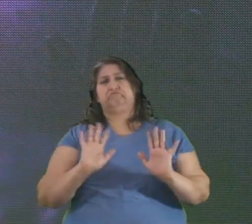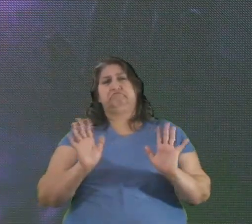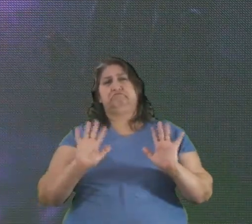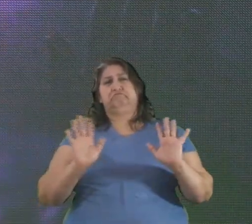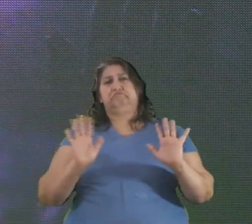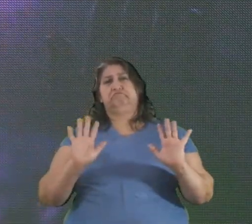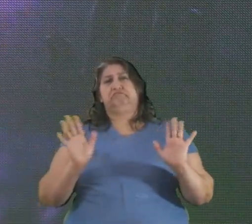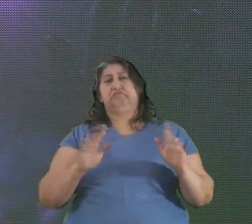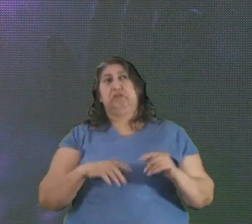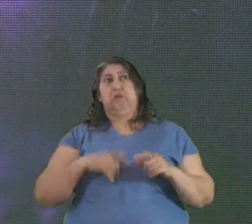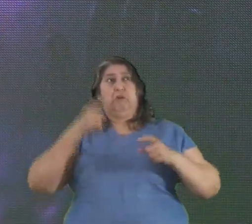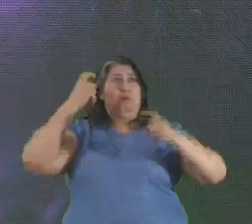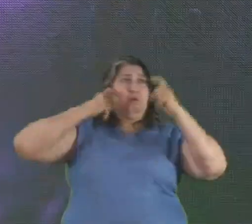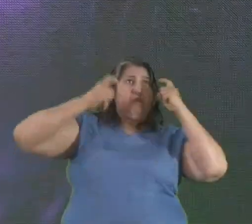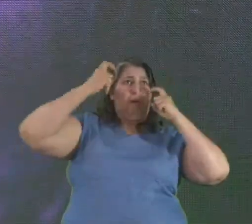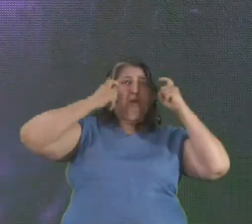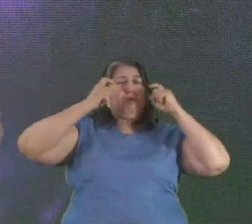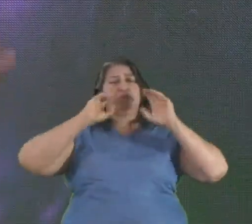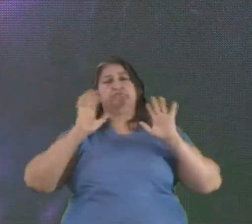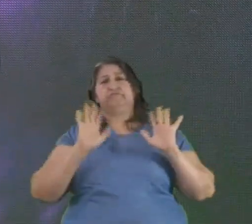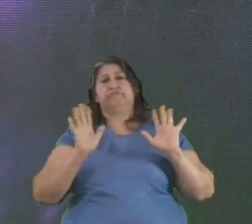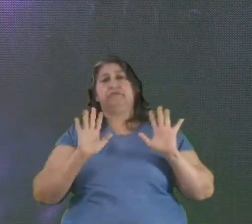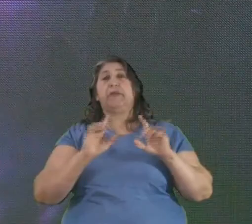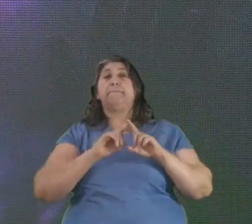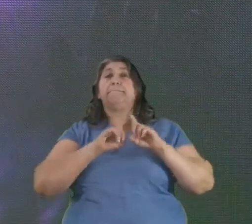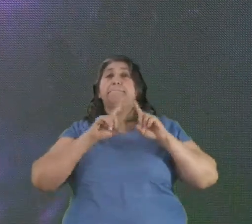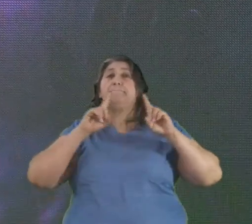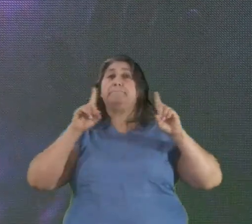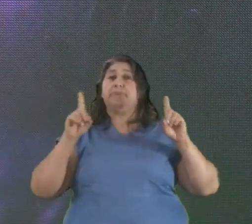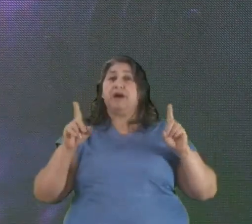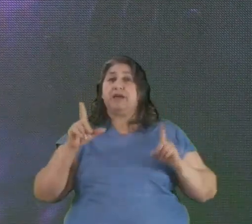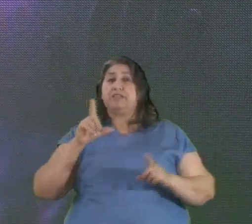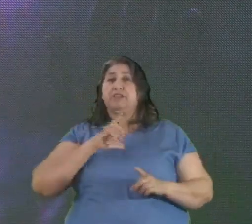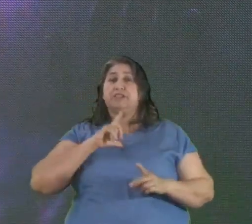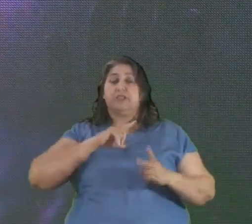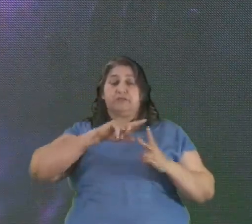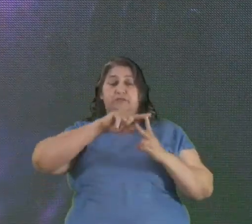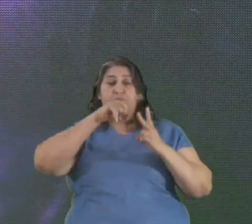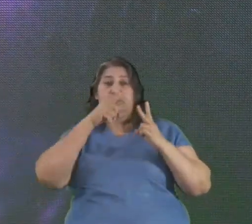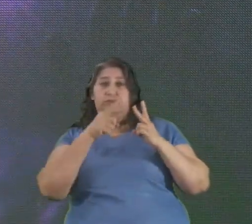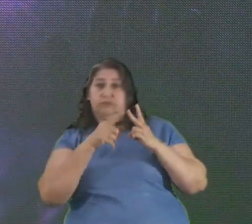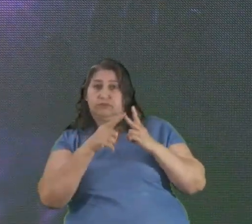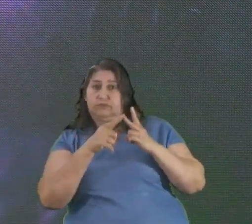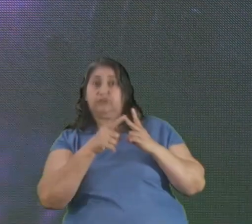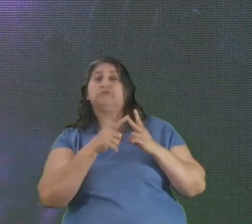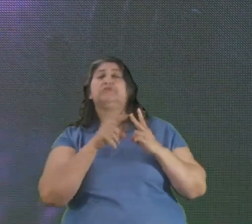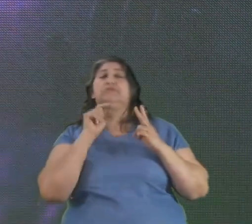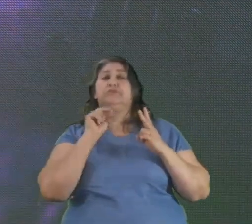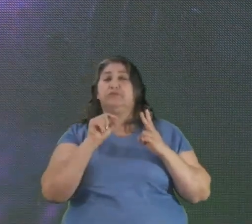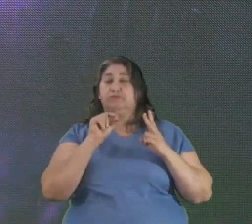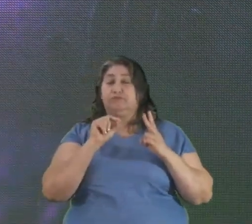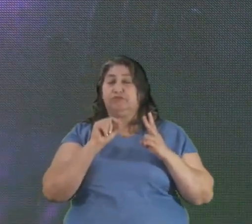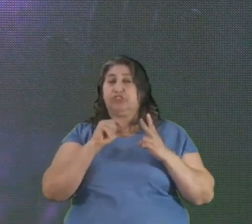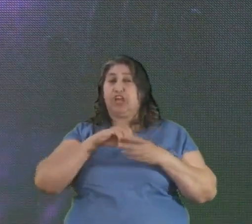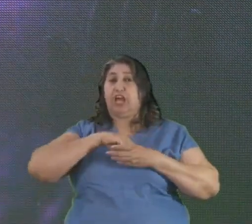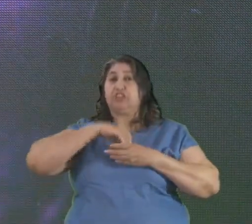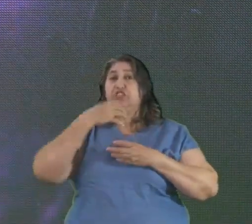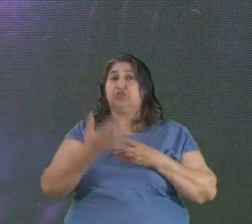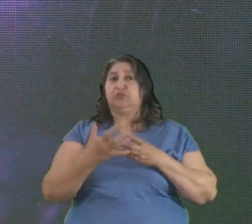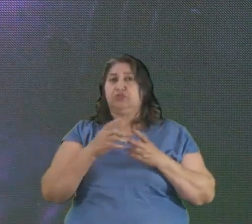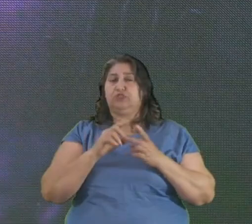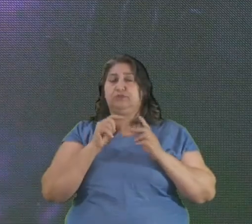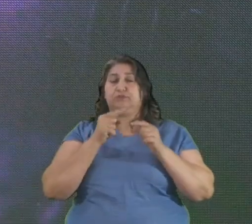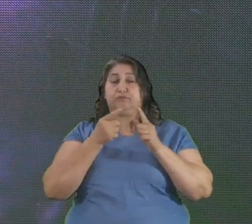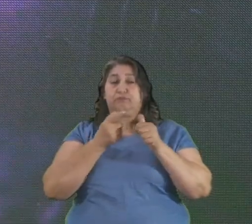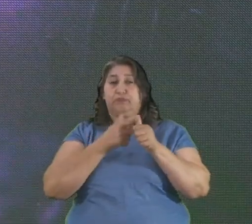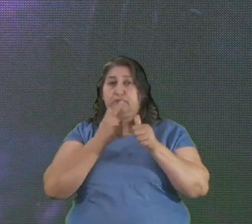reação de atemorizar-nos, mas nós temos que ter dois tipos de reações. Primeiro,